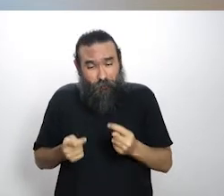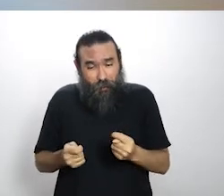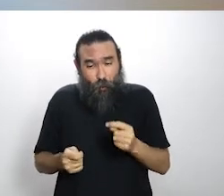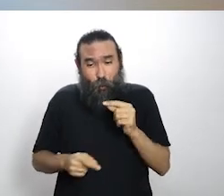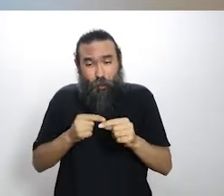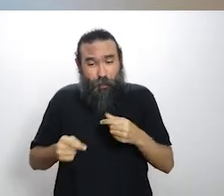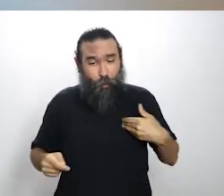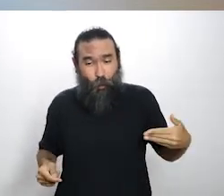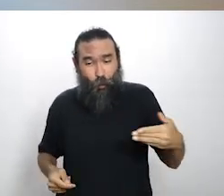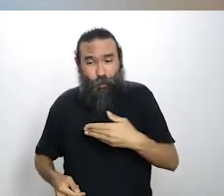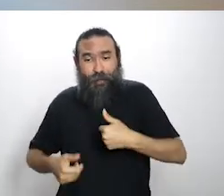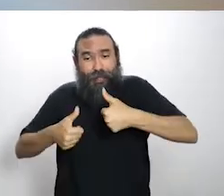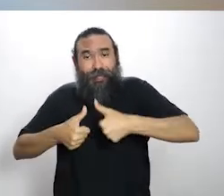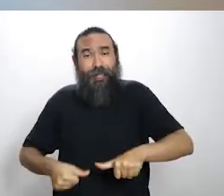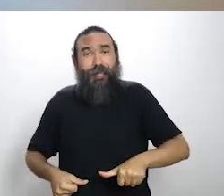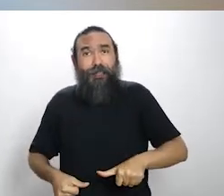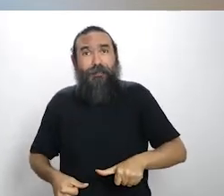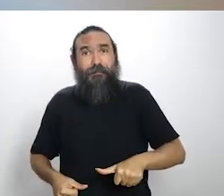até simples.